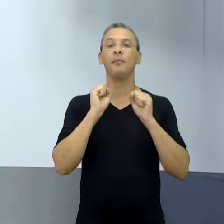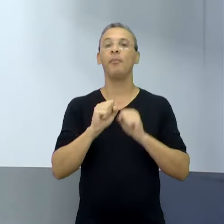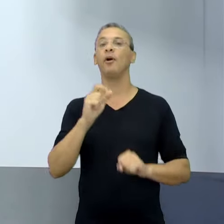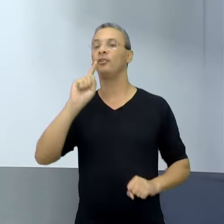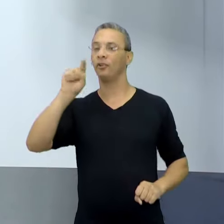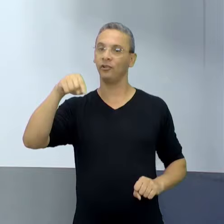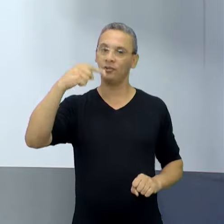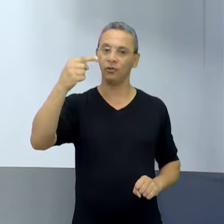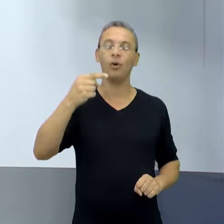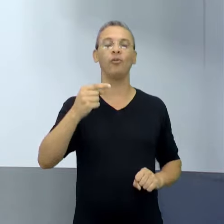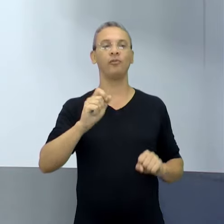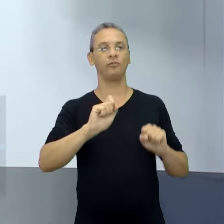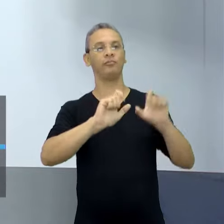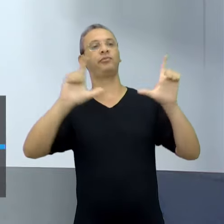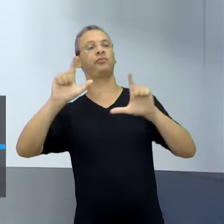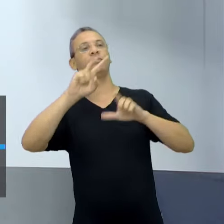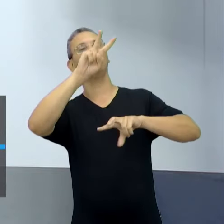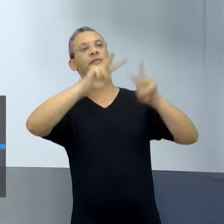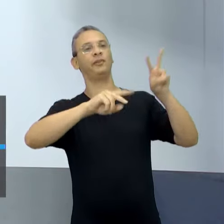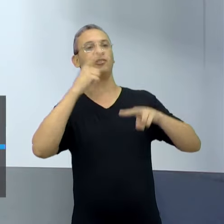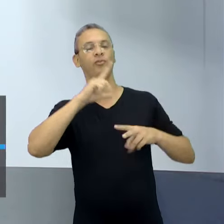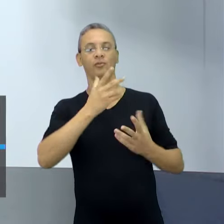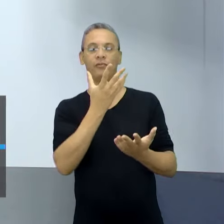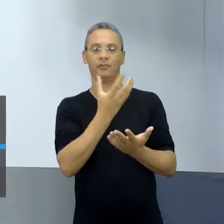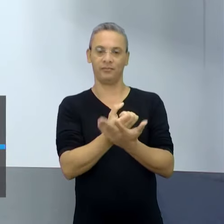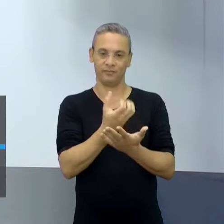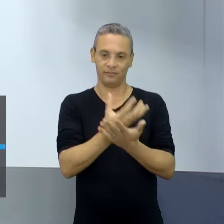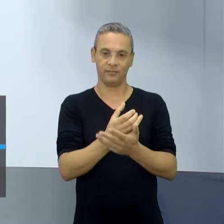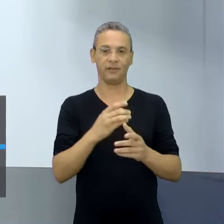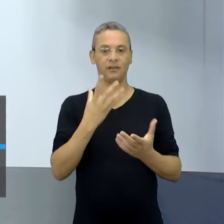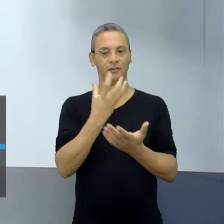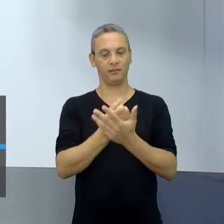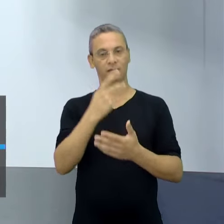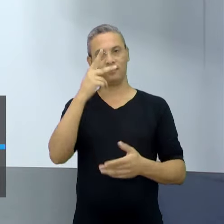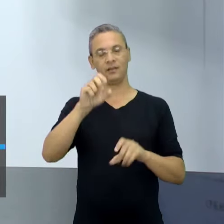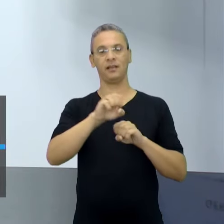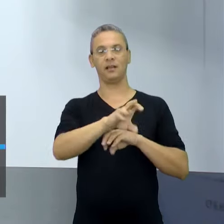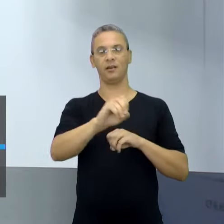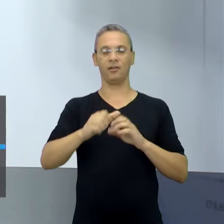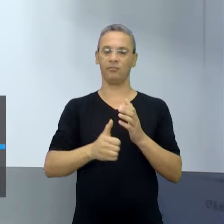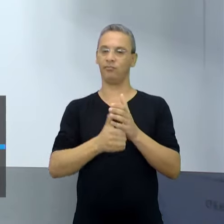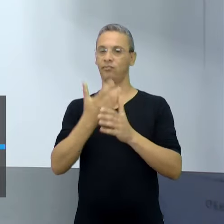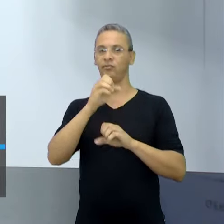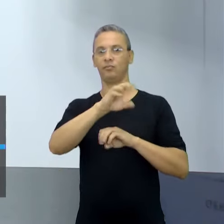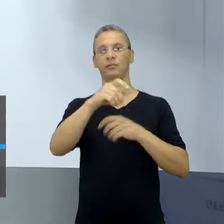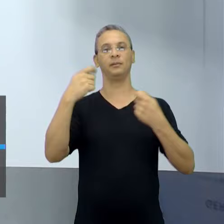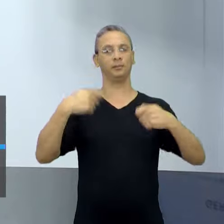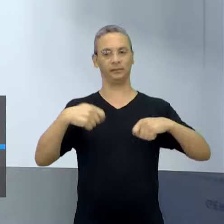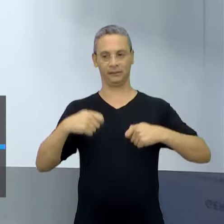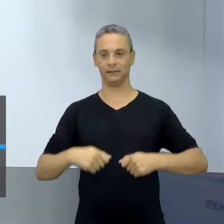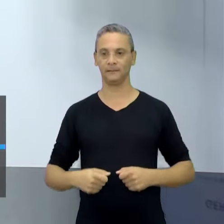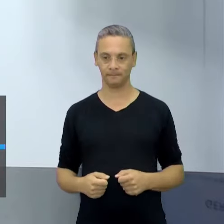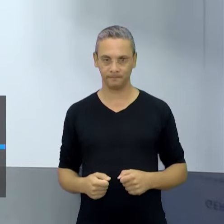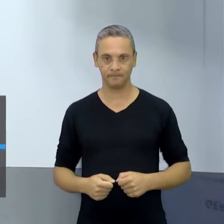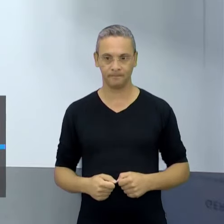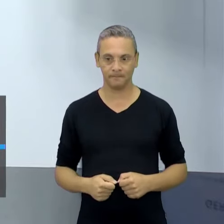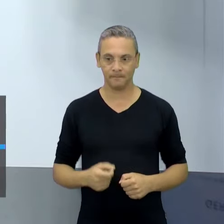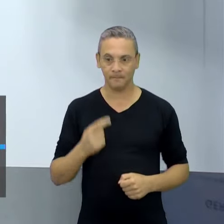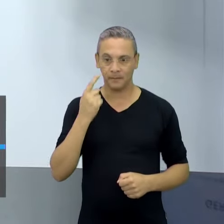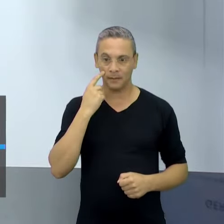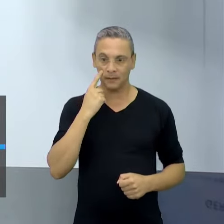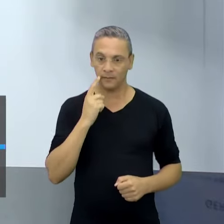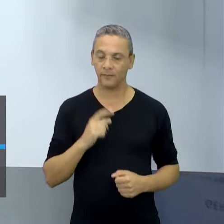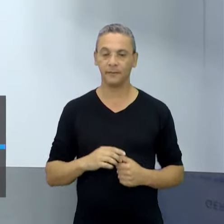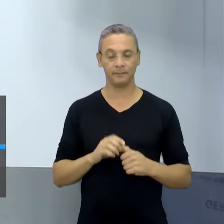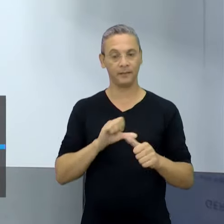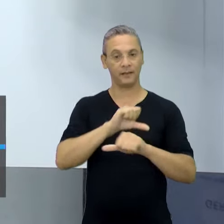pode retornar e olhar no repositório, que ela vai ficar gravada para você assistir quantas vezes precisar. Fique por dentro, para